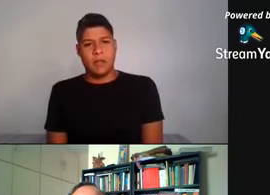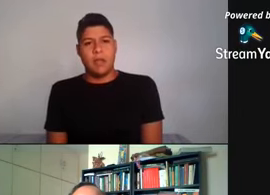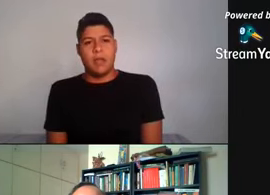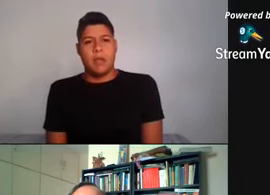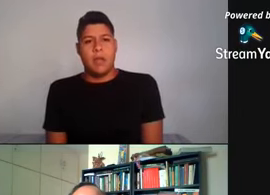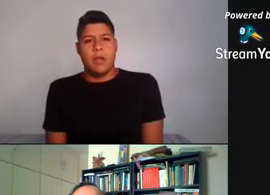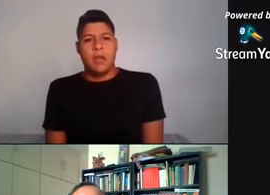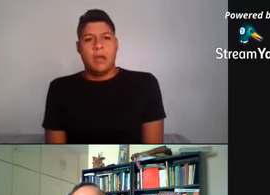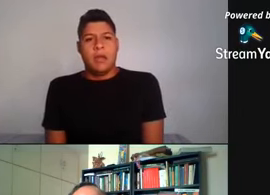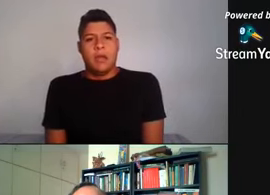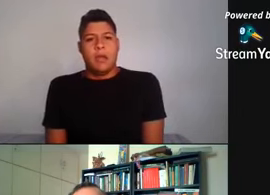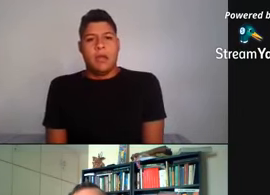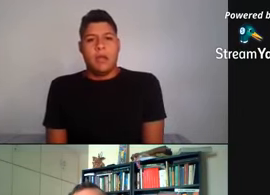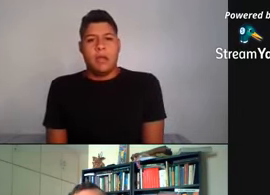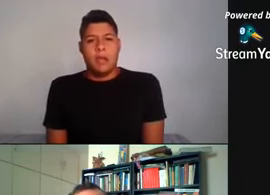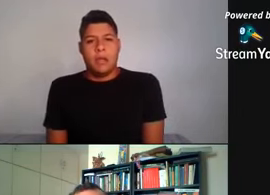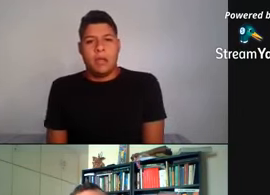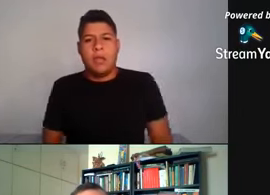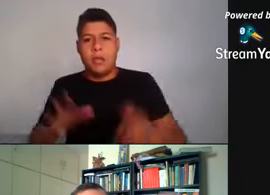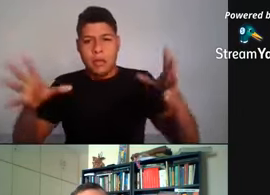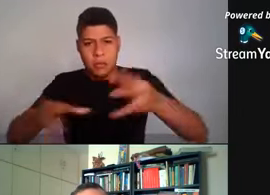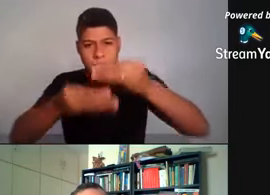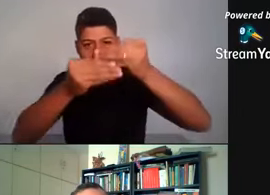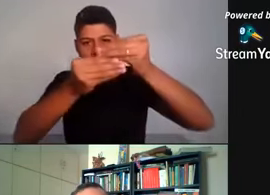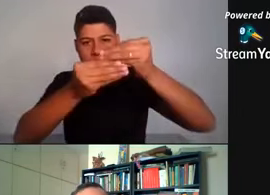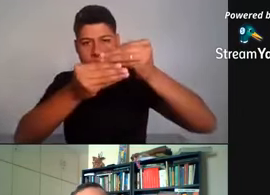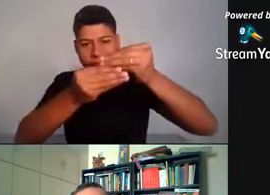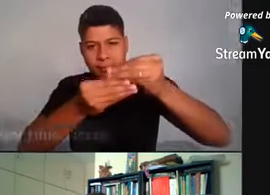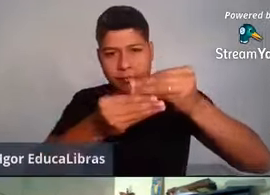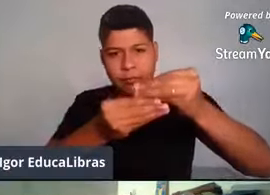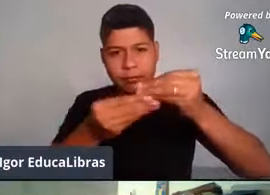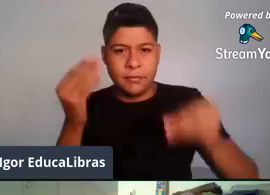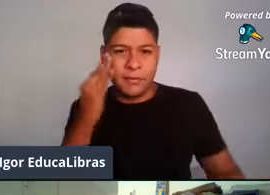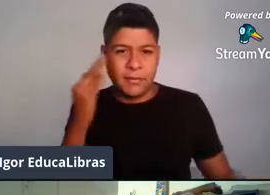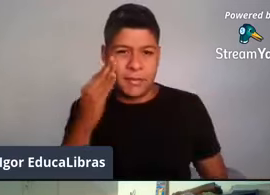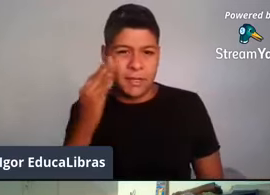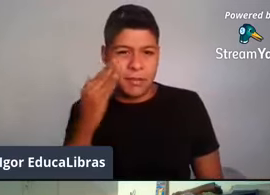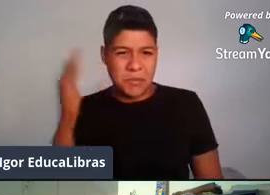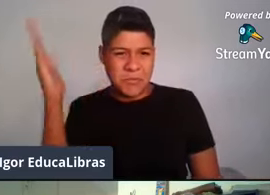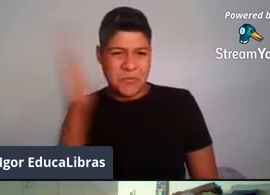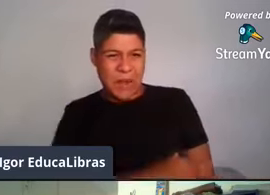em ambiente muito barulhento, como se não fosse fazer mal para ele.